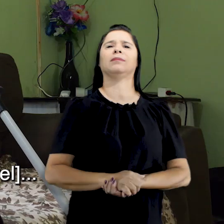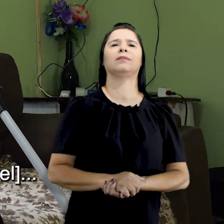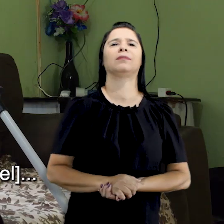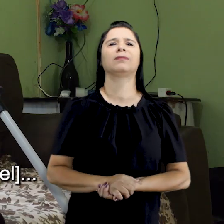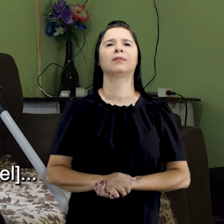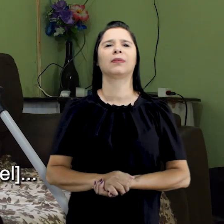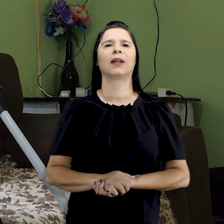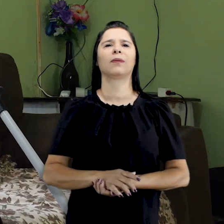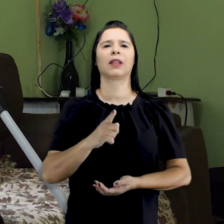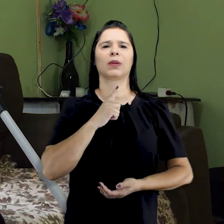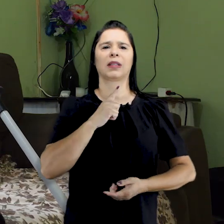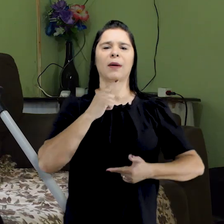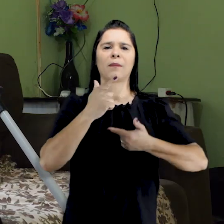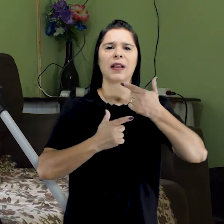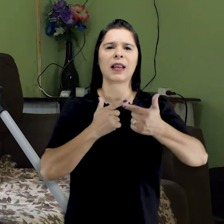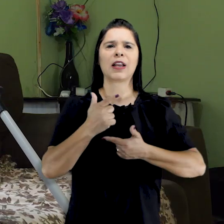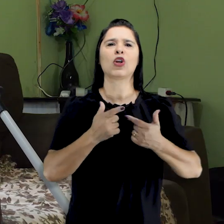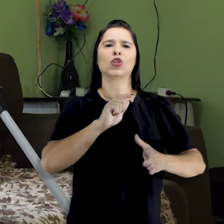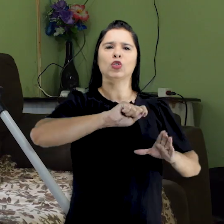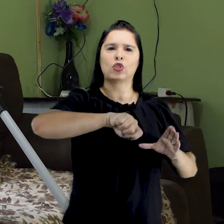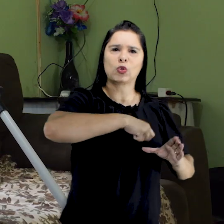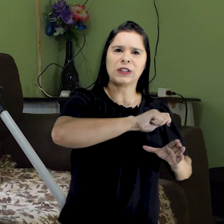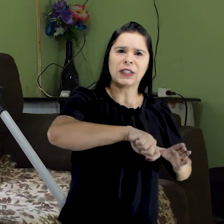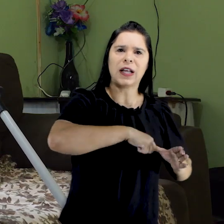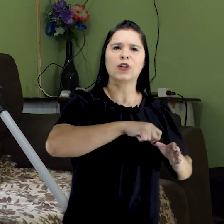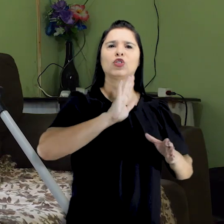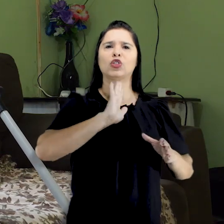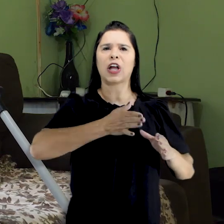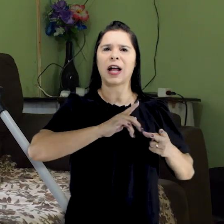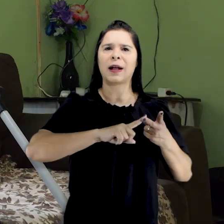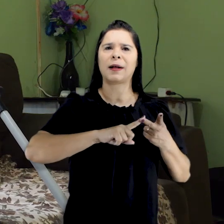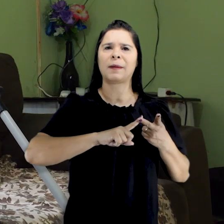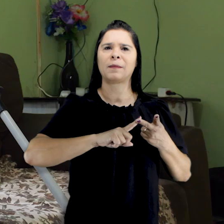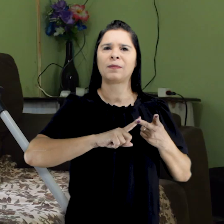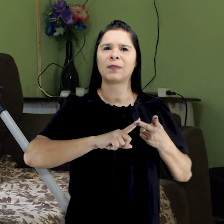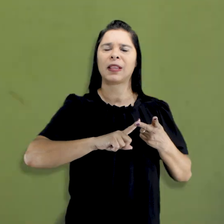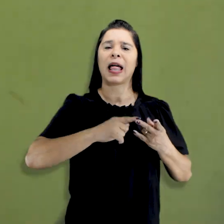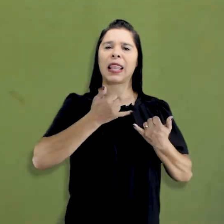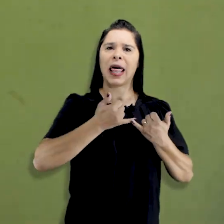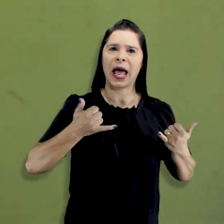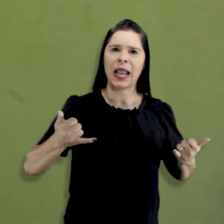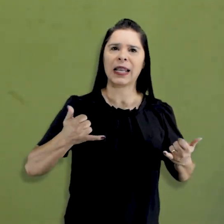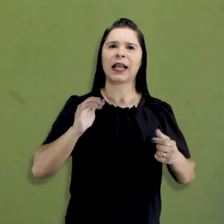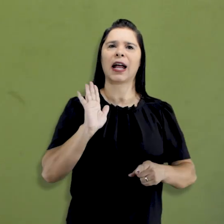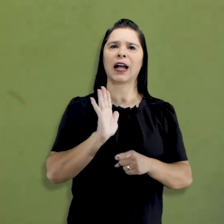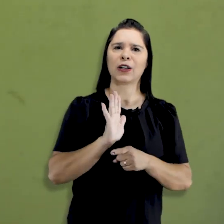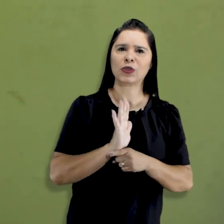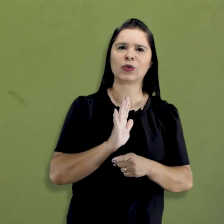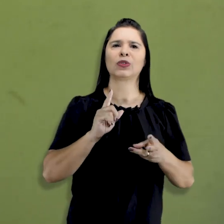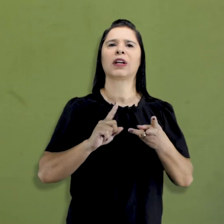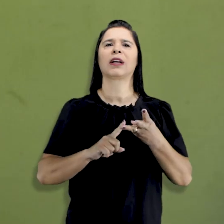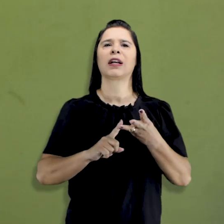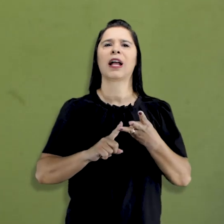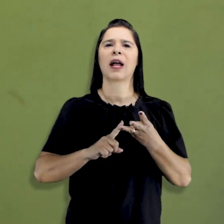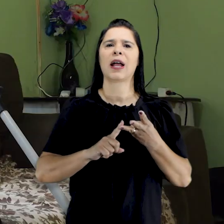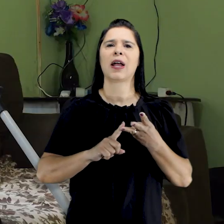Trabalhava de cozinheiro, trabalhava na linha, trabalhava no VP, carregando mencho.